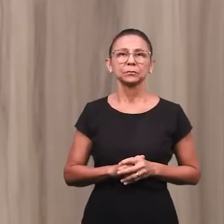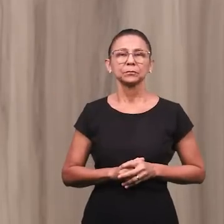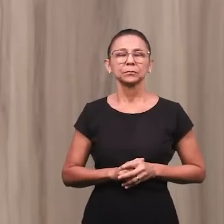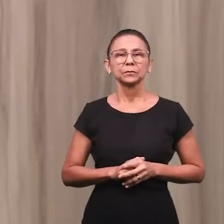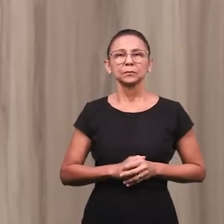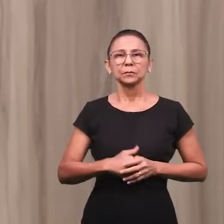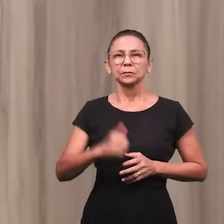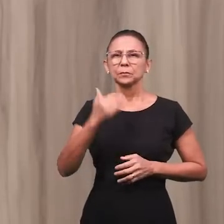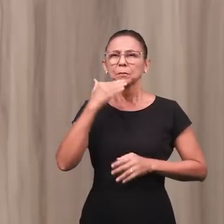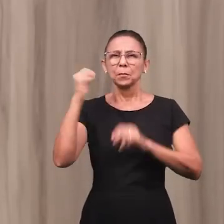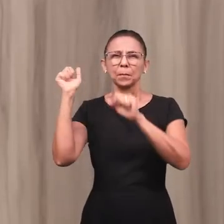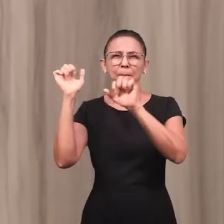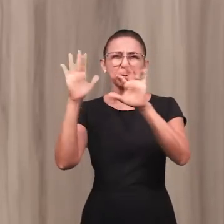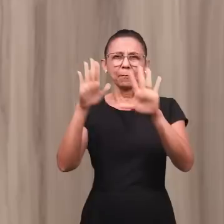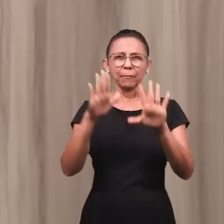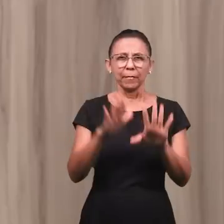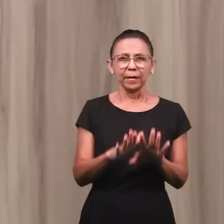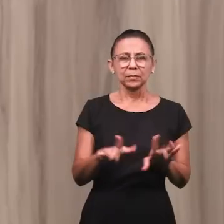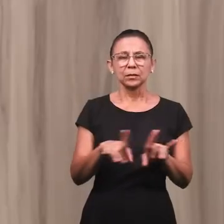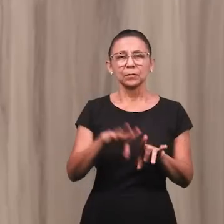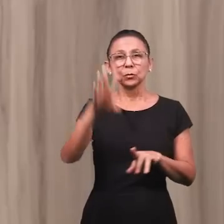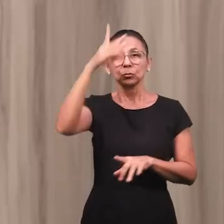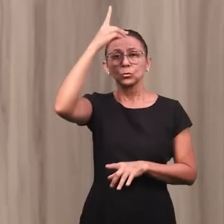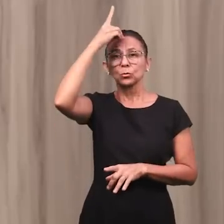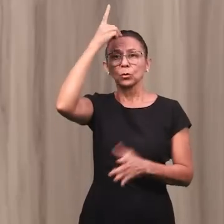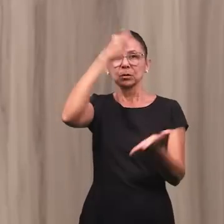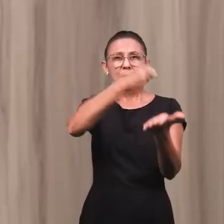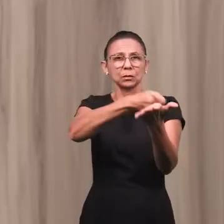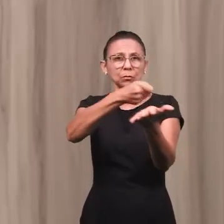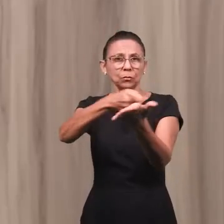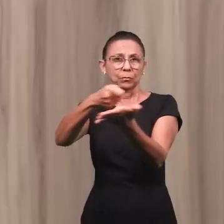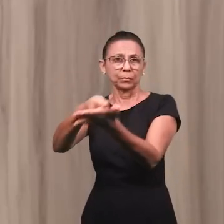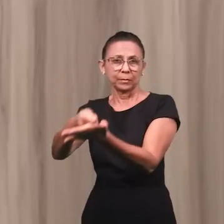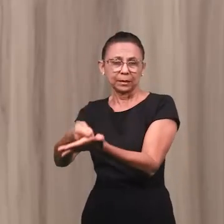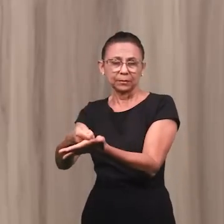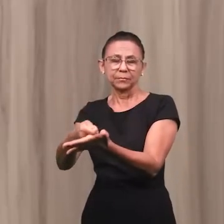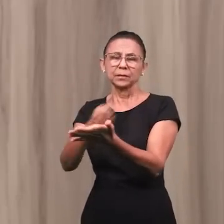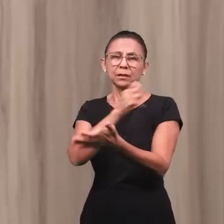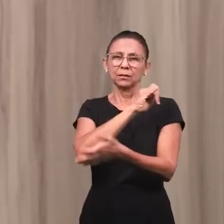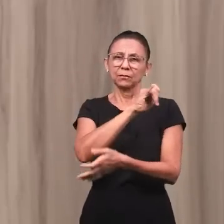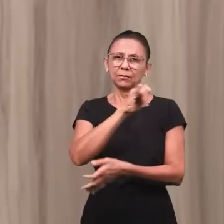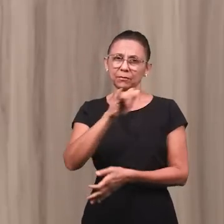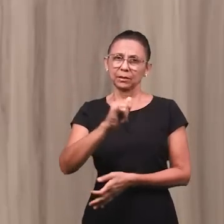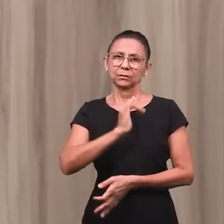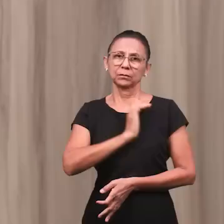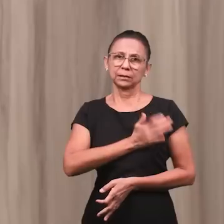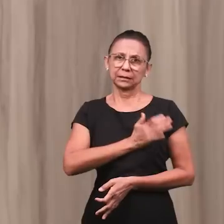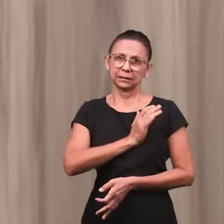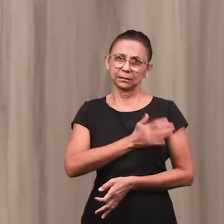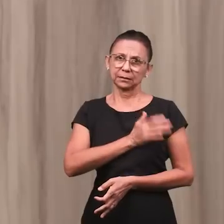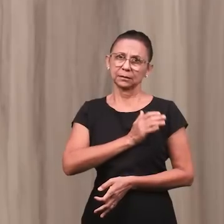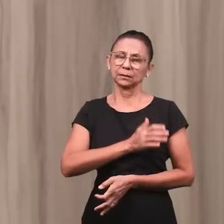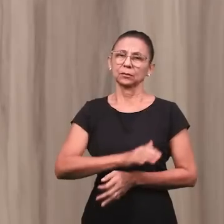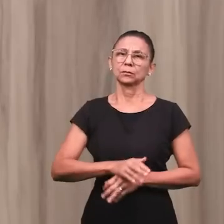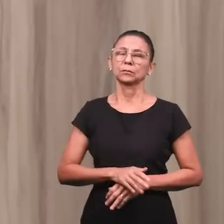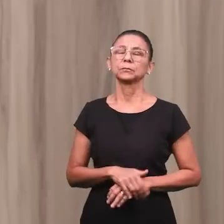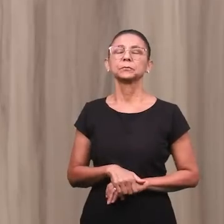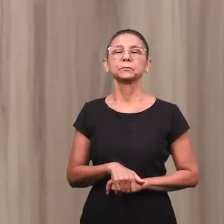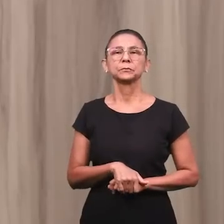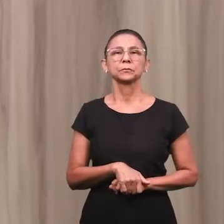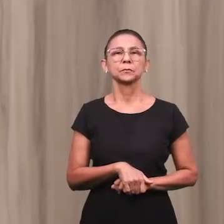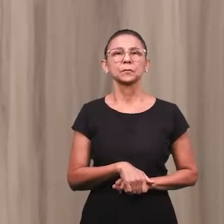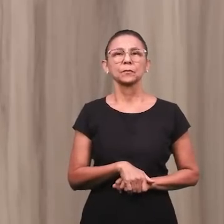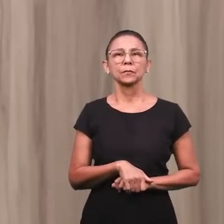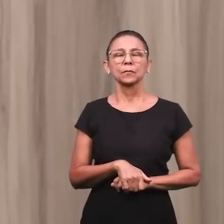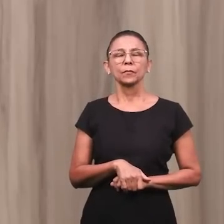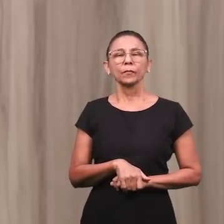Opera, meu Deus, uma bênção para que os dons possam se concretizar em cada lar, nos seus corações, naquele que está o Teu projeto.